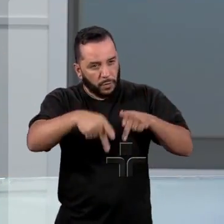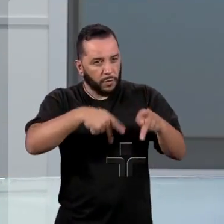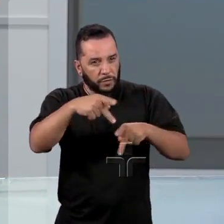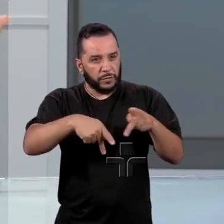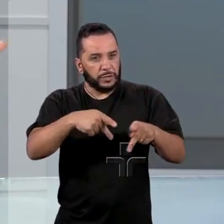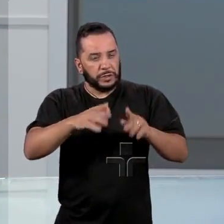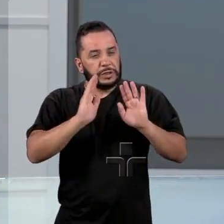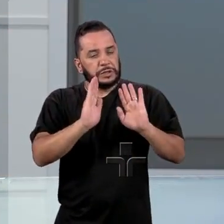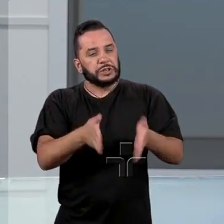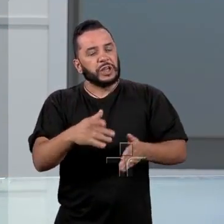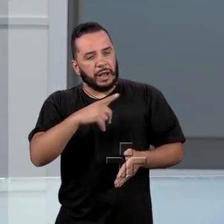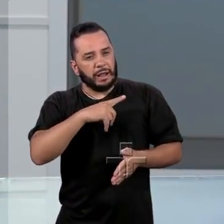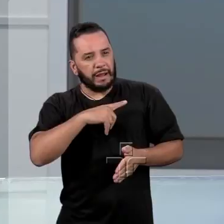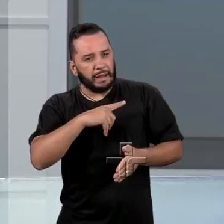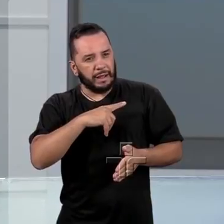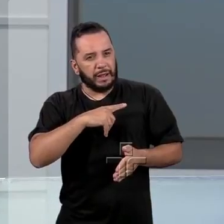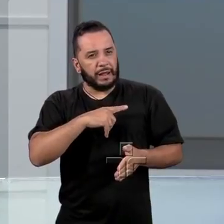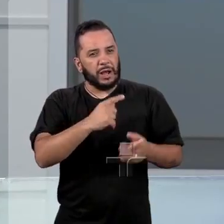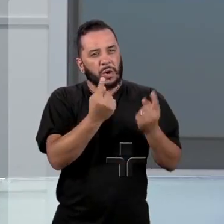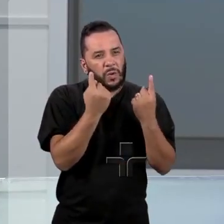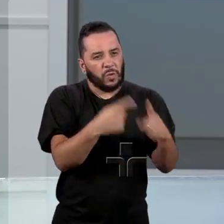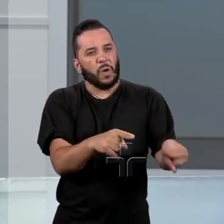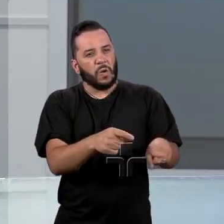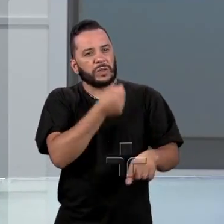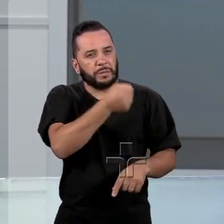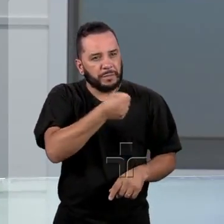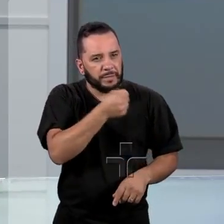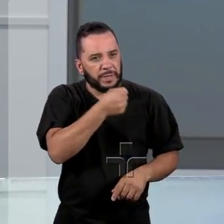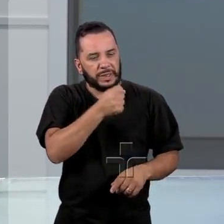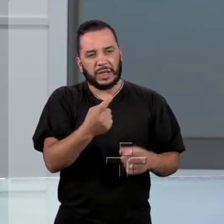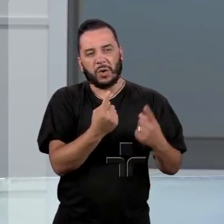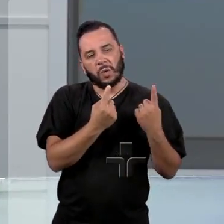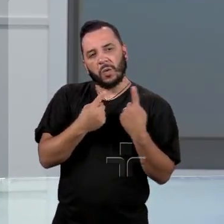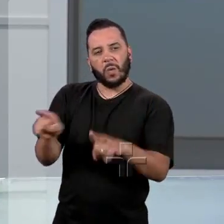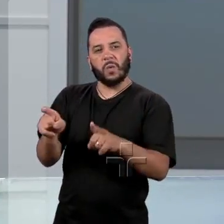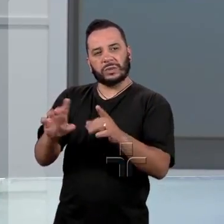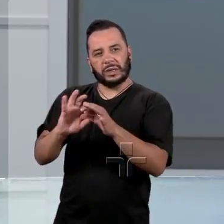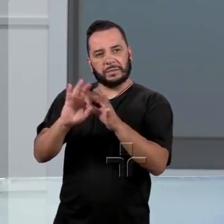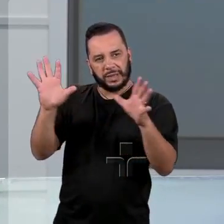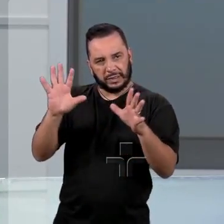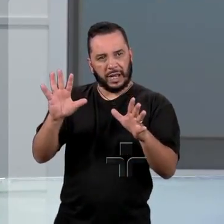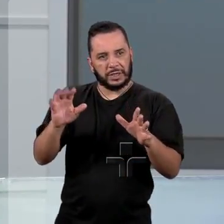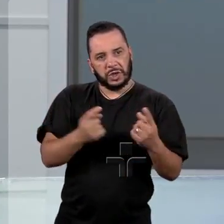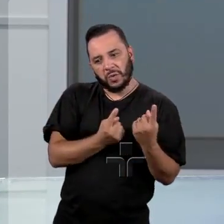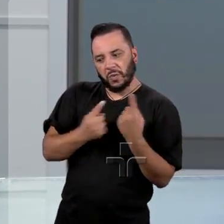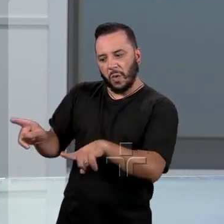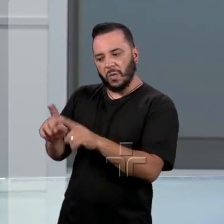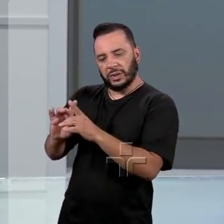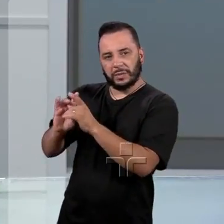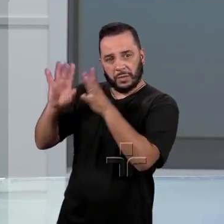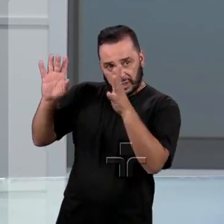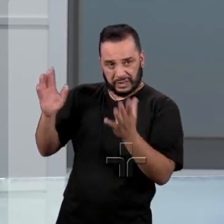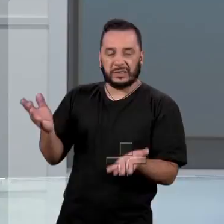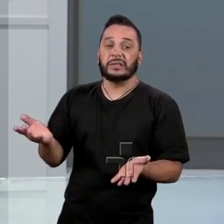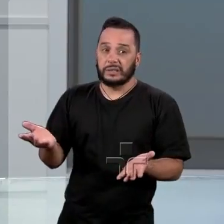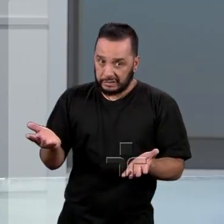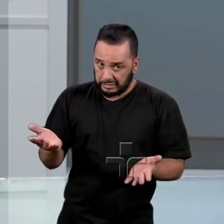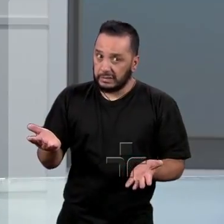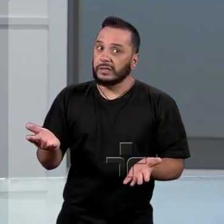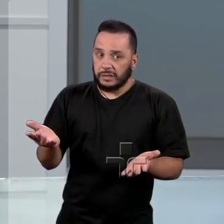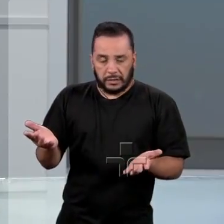instituições, então, ataques à imprensa, à liberdade de expressão, às instituições democráticas, tolhendo